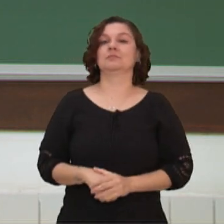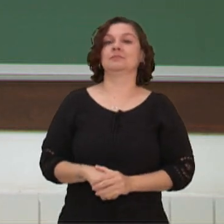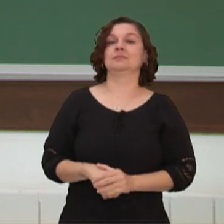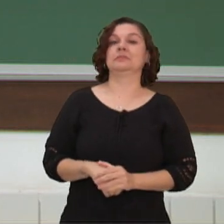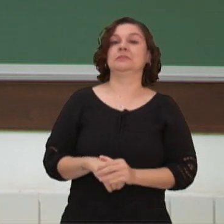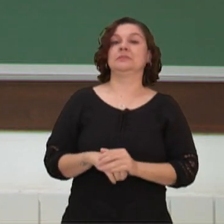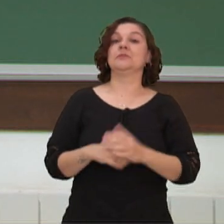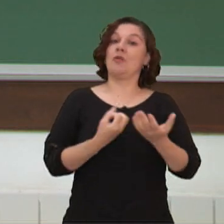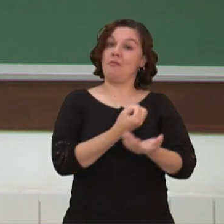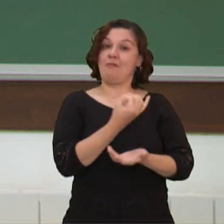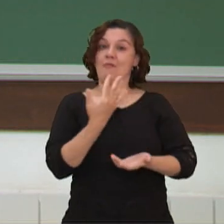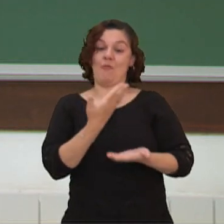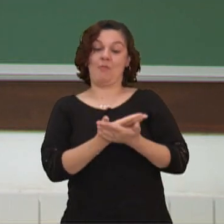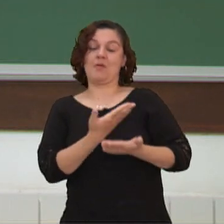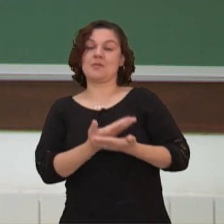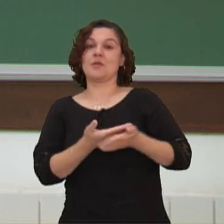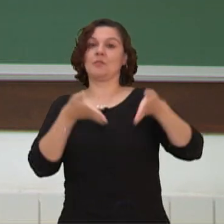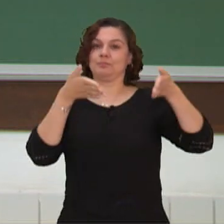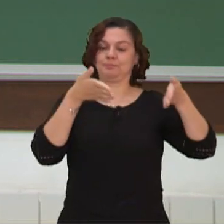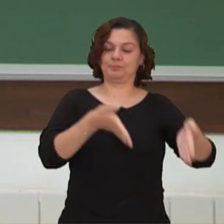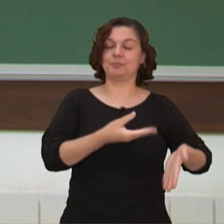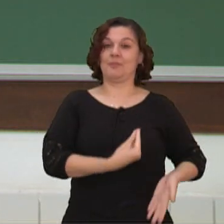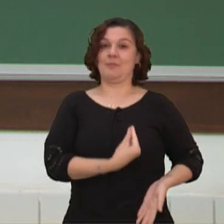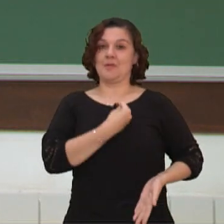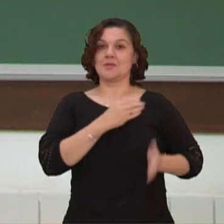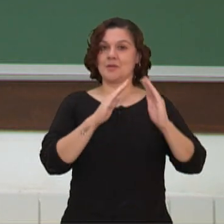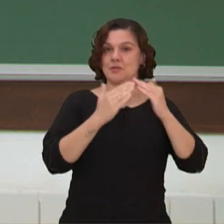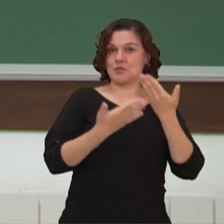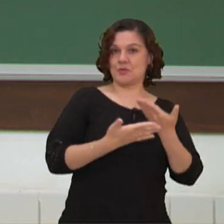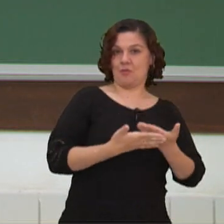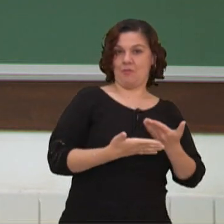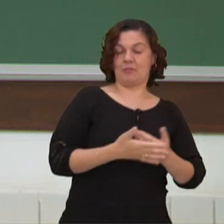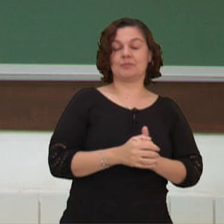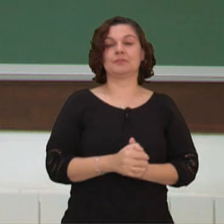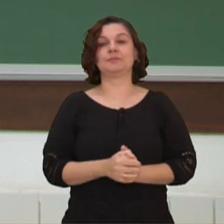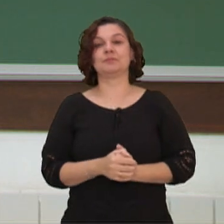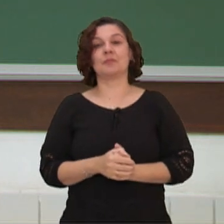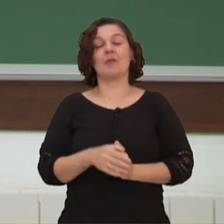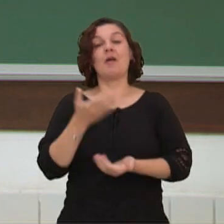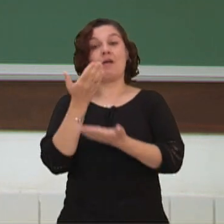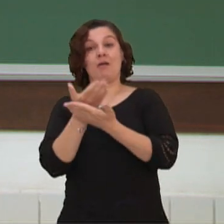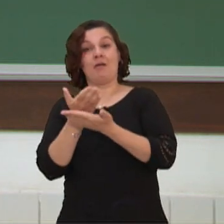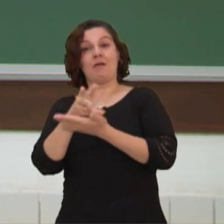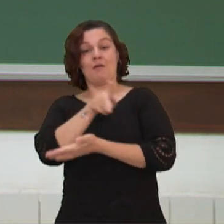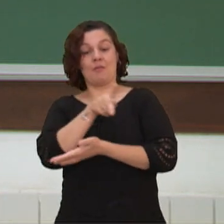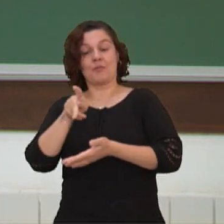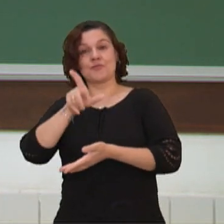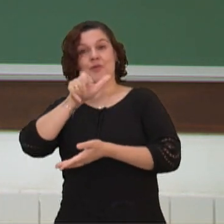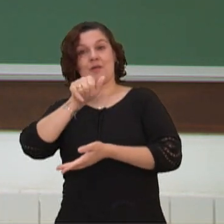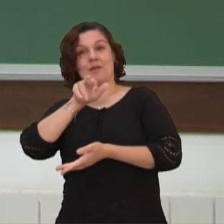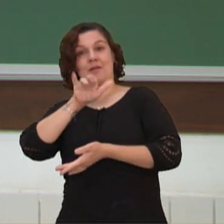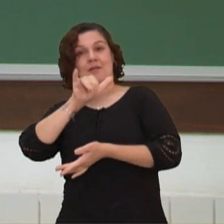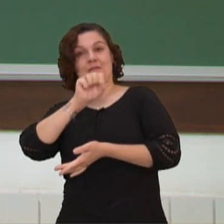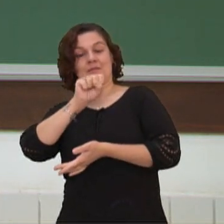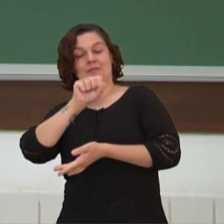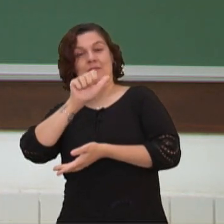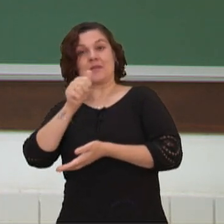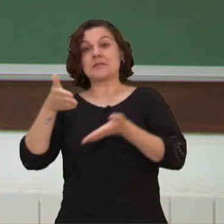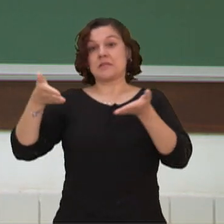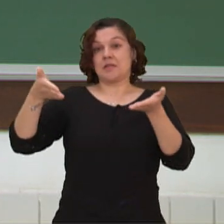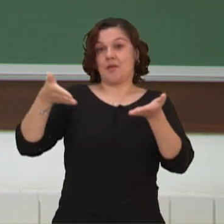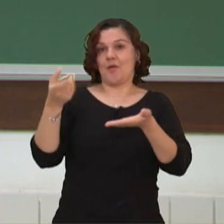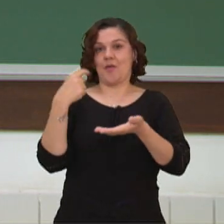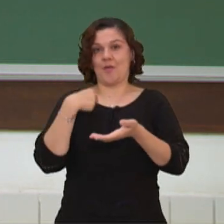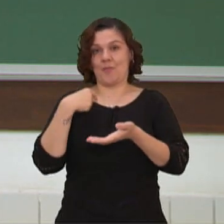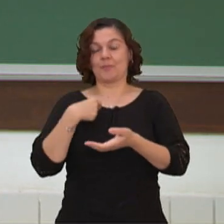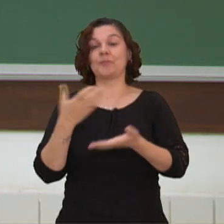vocês tiveram presencialmente na escola. Teve as aulas que vocês tiveram com a professora Larissa. E teve esse período comigo. E agora a gente